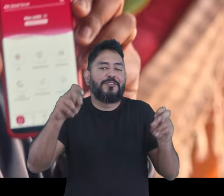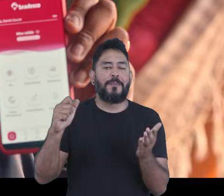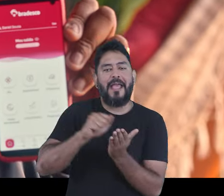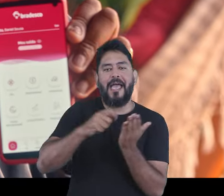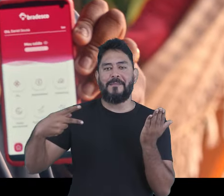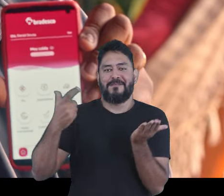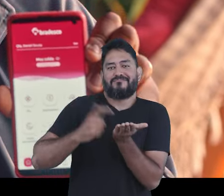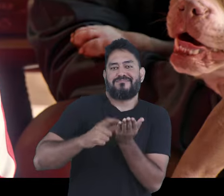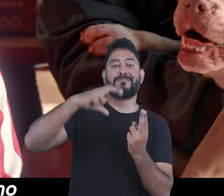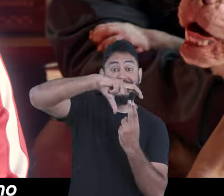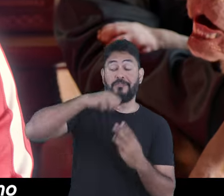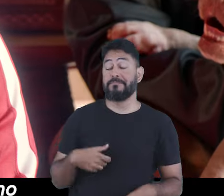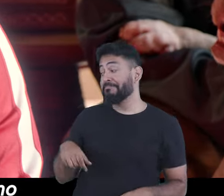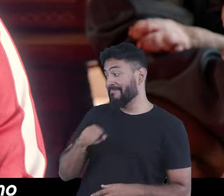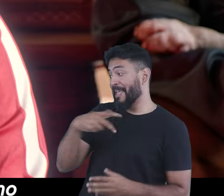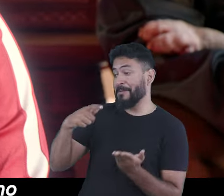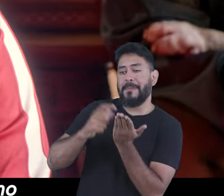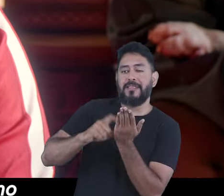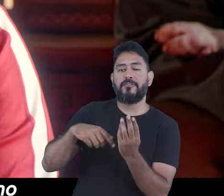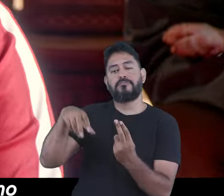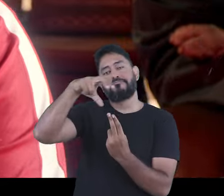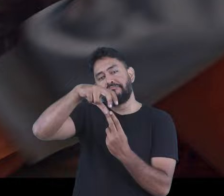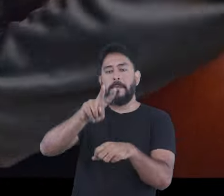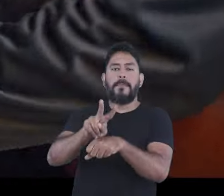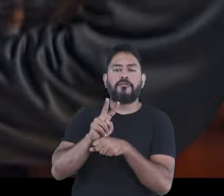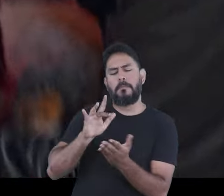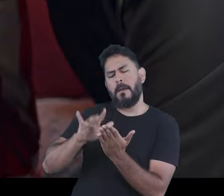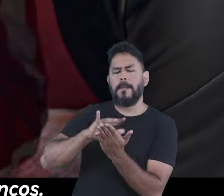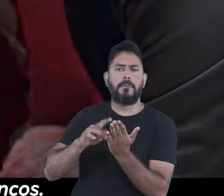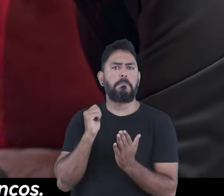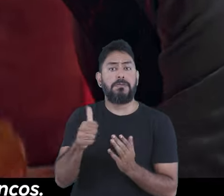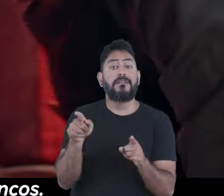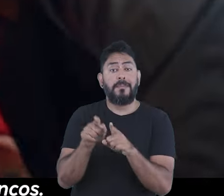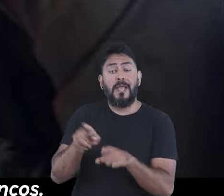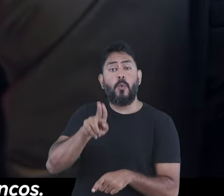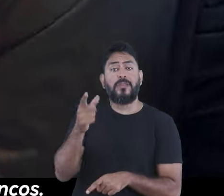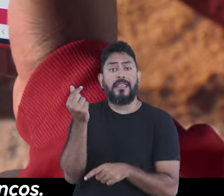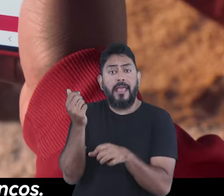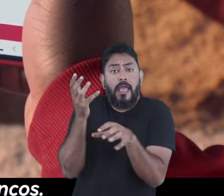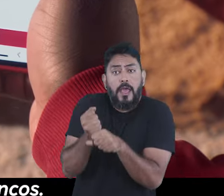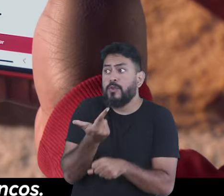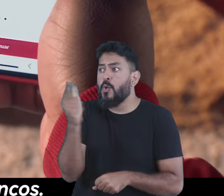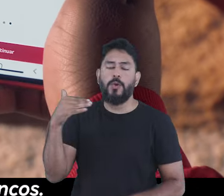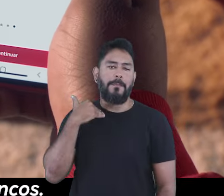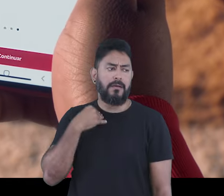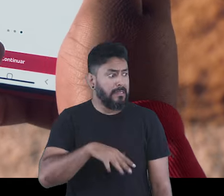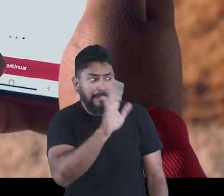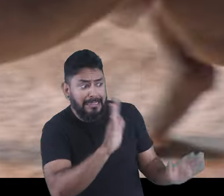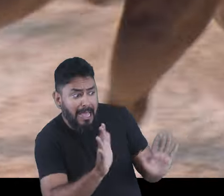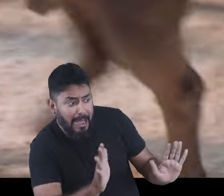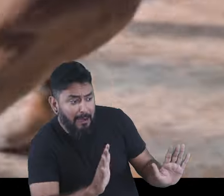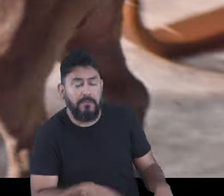Ela tá falando do app Bradesco. Ele mostra o app no app Bradesco, você pega empréstimo em 3 cliques e faz Pix usando saldo até de outros bancos. O